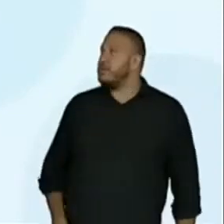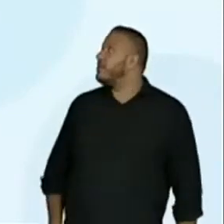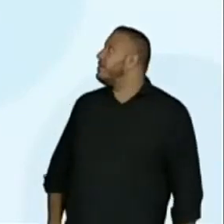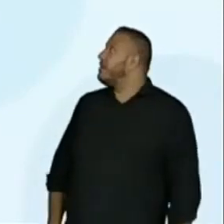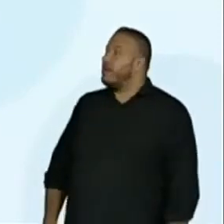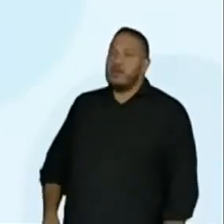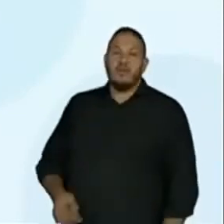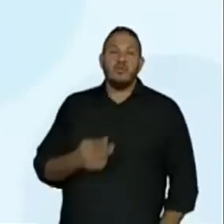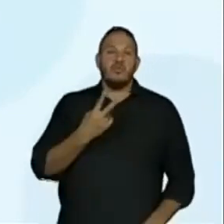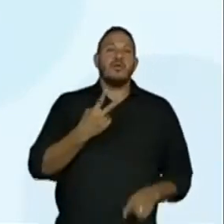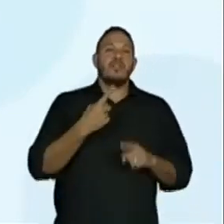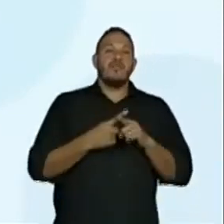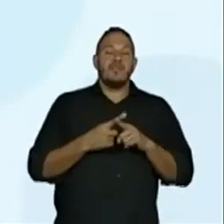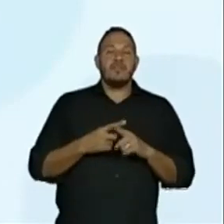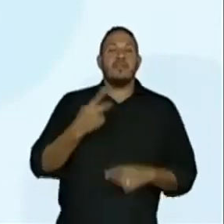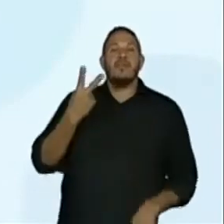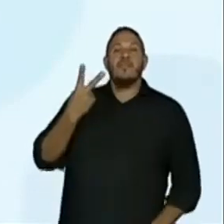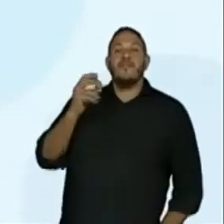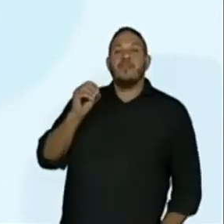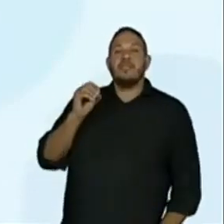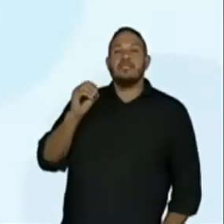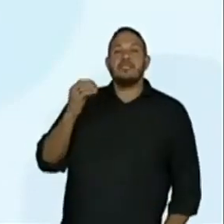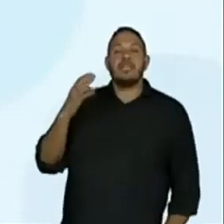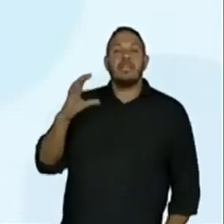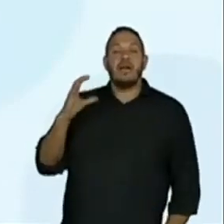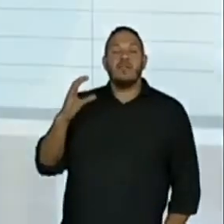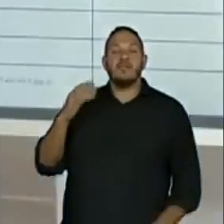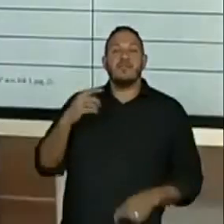aqui, eu vou ter quantos centavos?